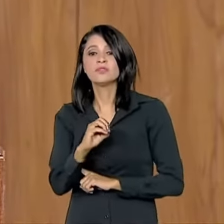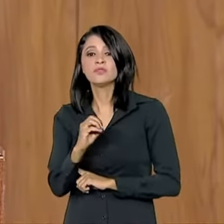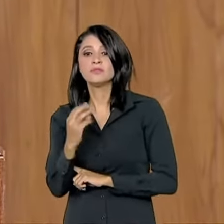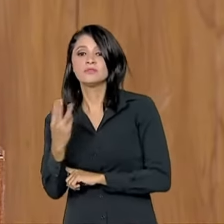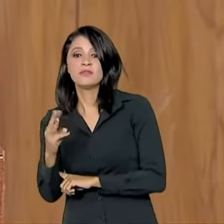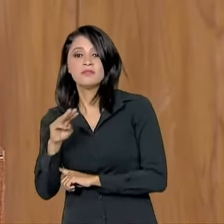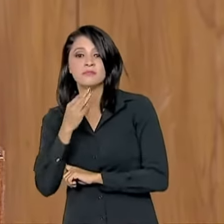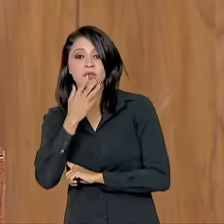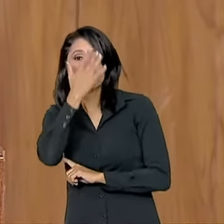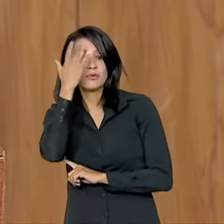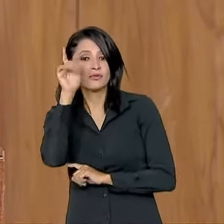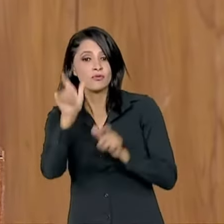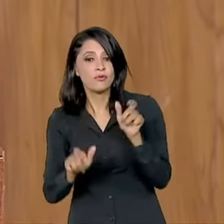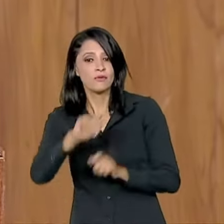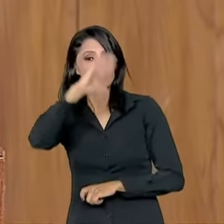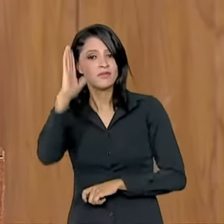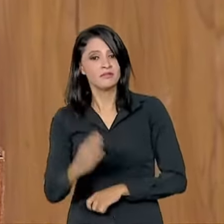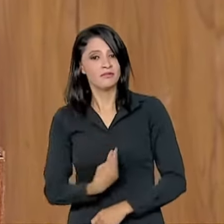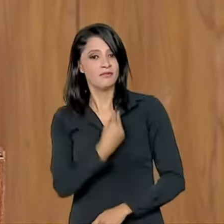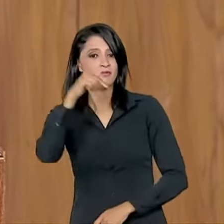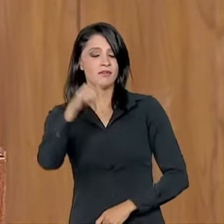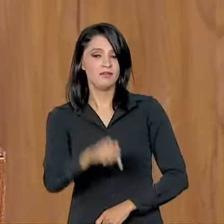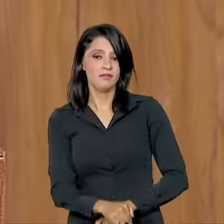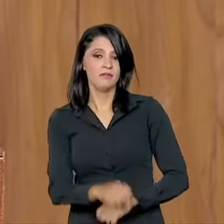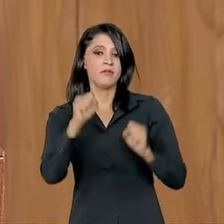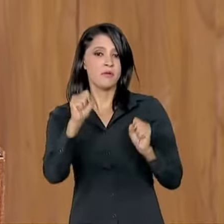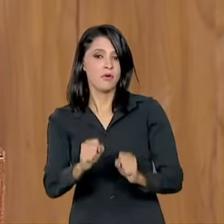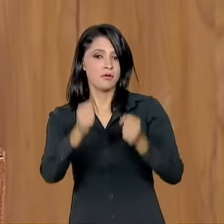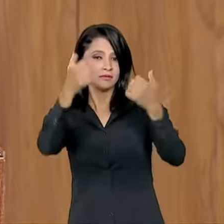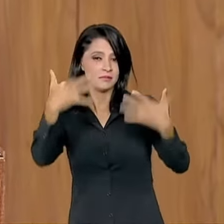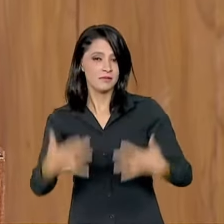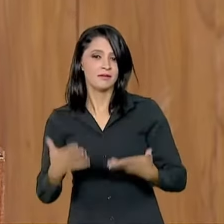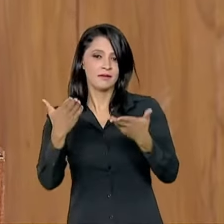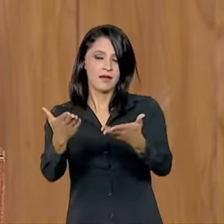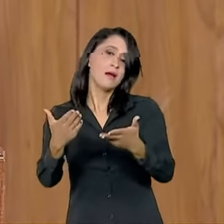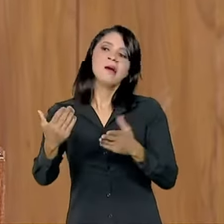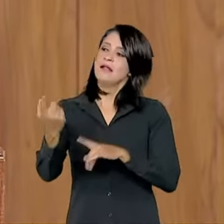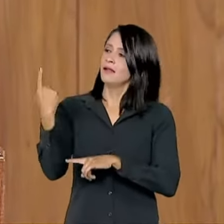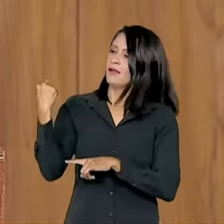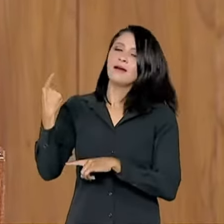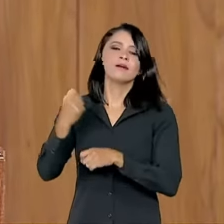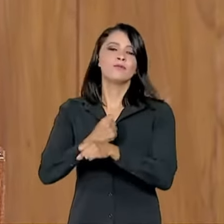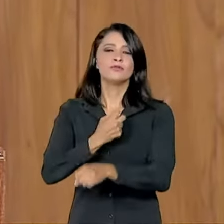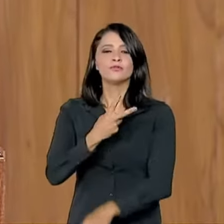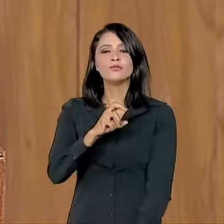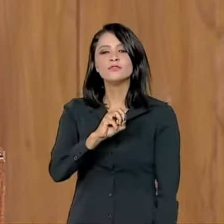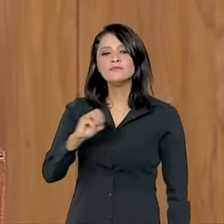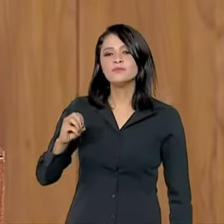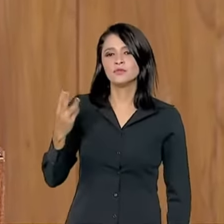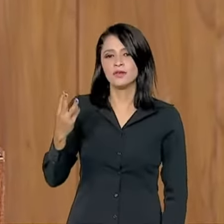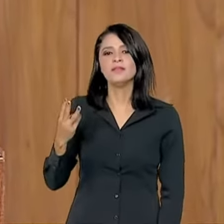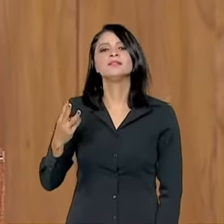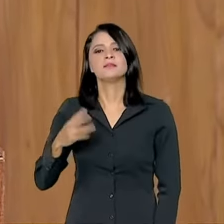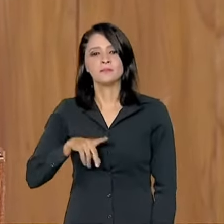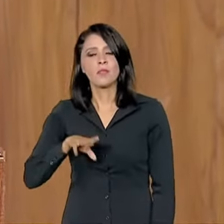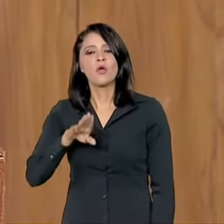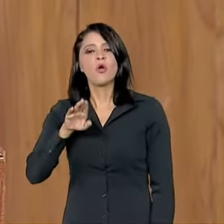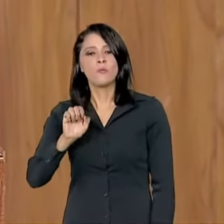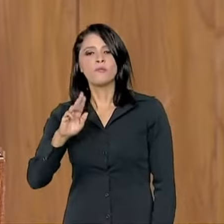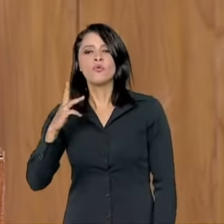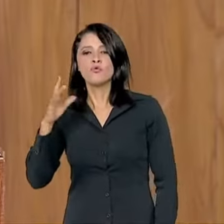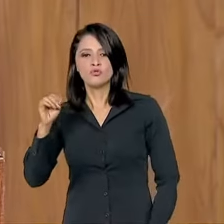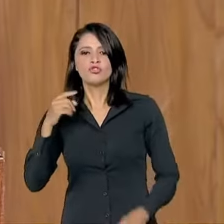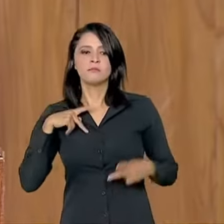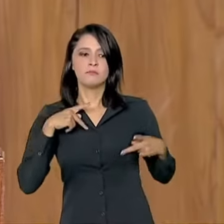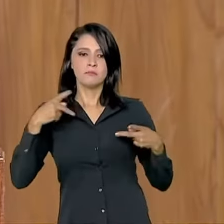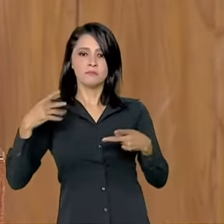de brasileiros que moram aqui. Eu posso dizer para você, meu caro, que quando em 2003 o Bush me convidou para ir